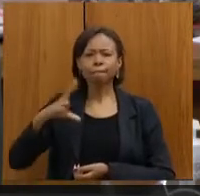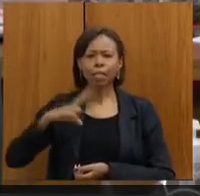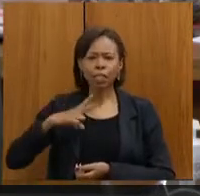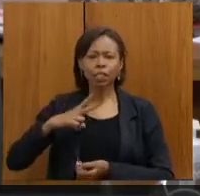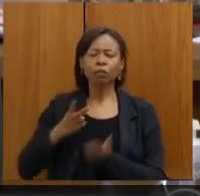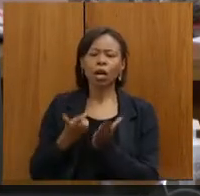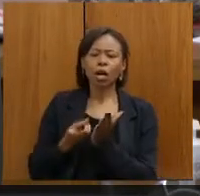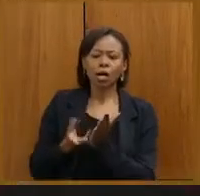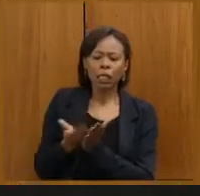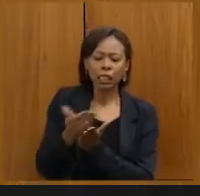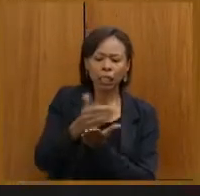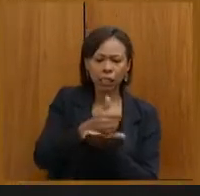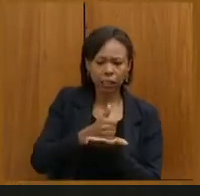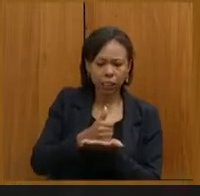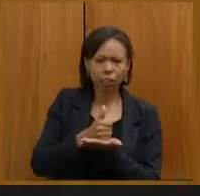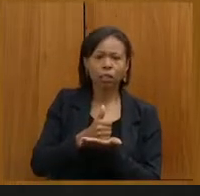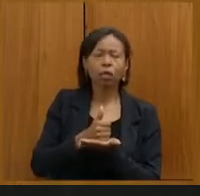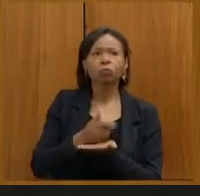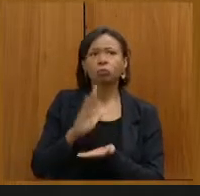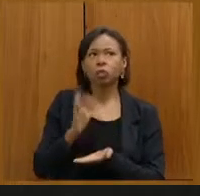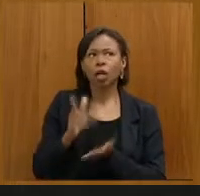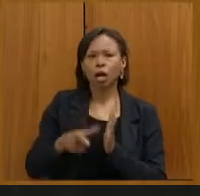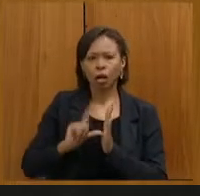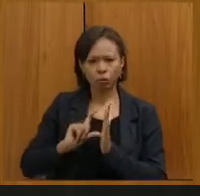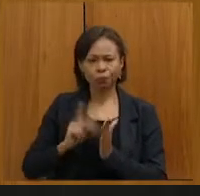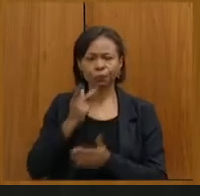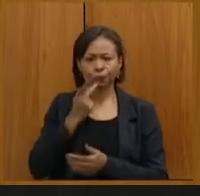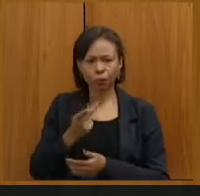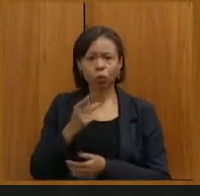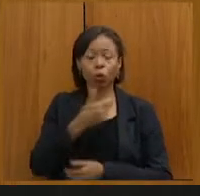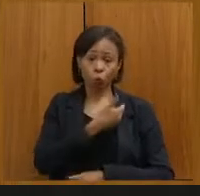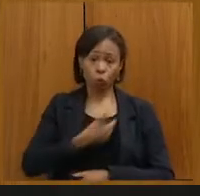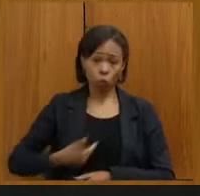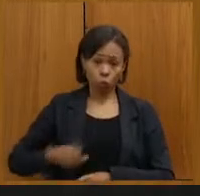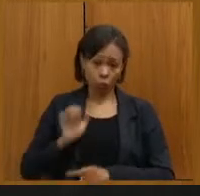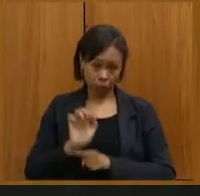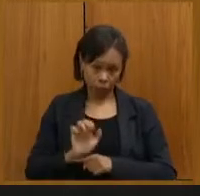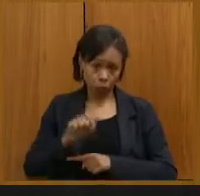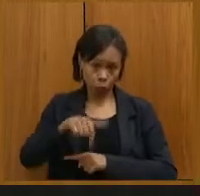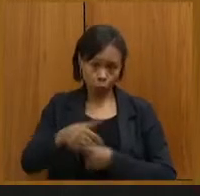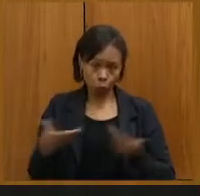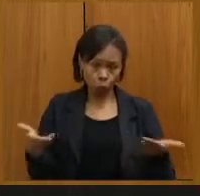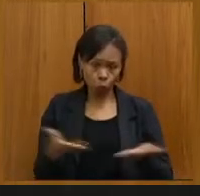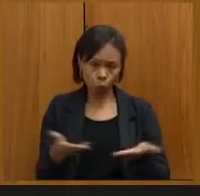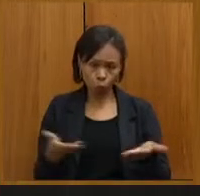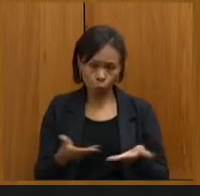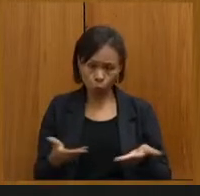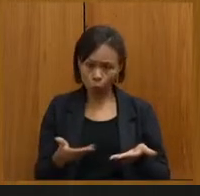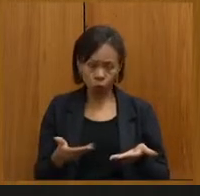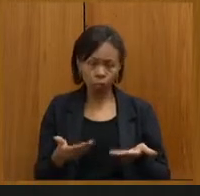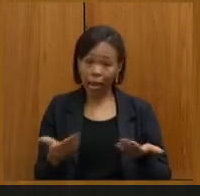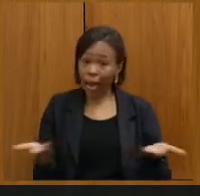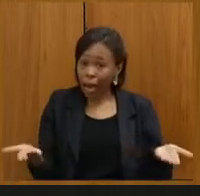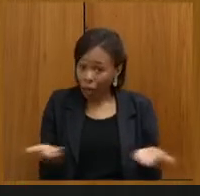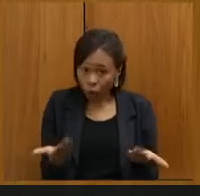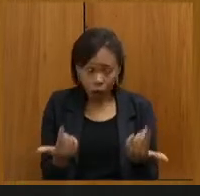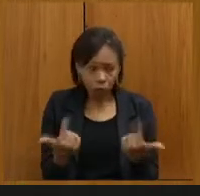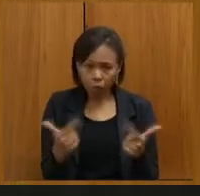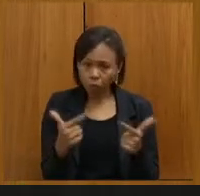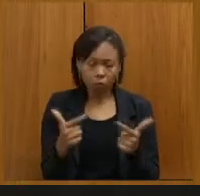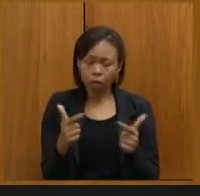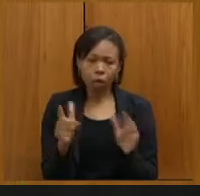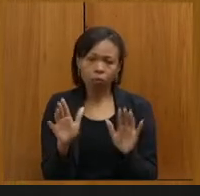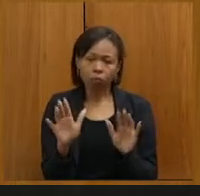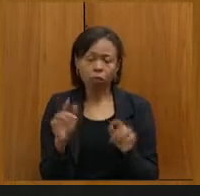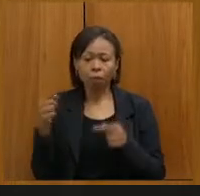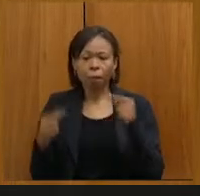arrecadação como gente colocou o estado ele hoje não está neste momento discutindo que vai